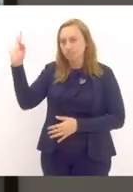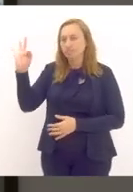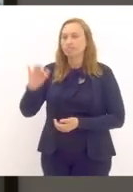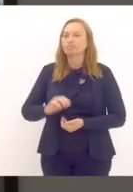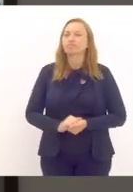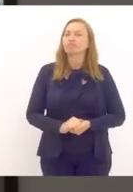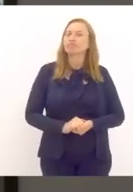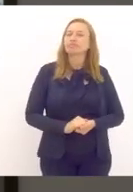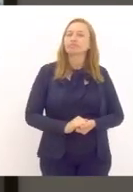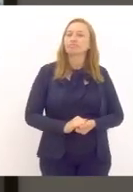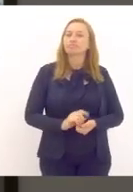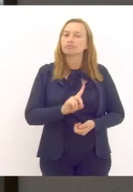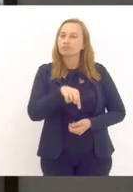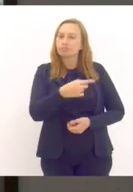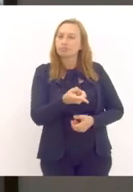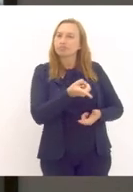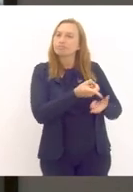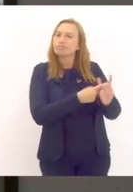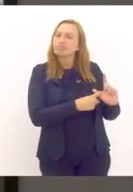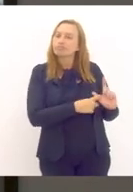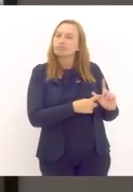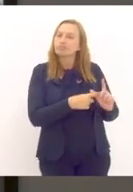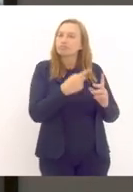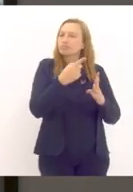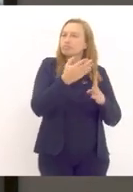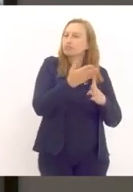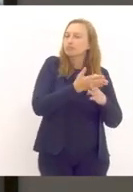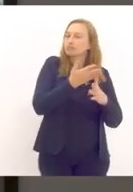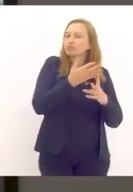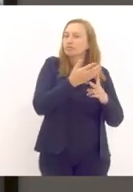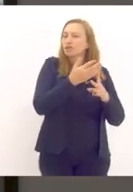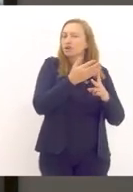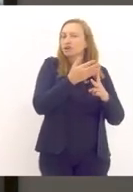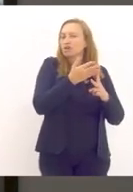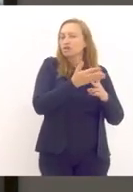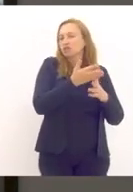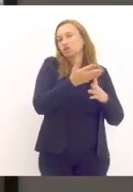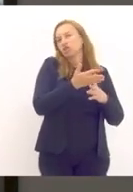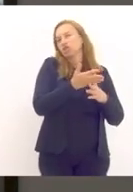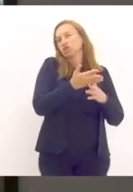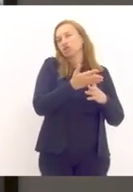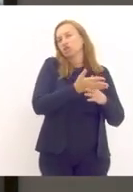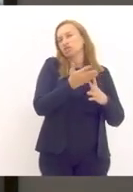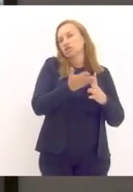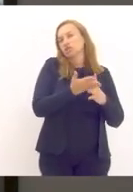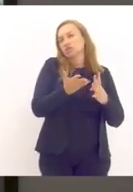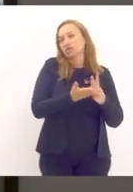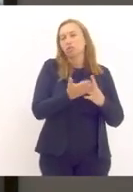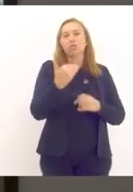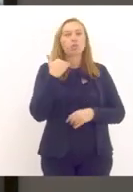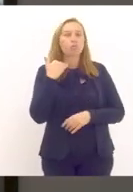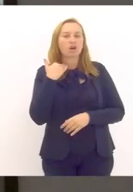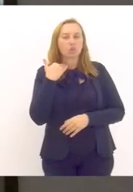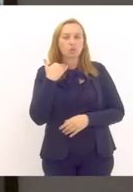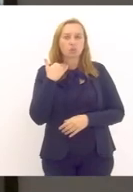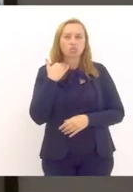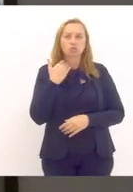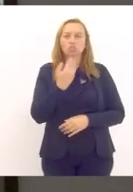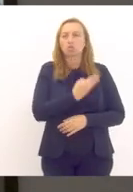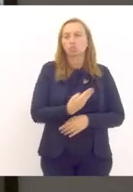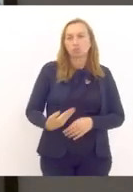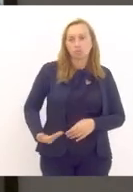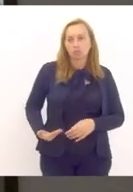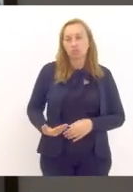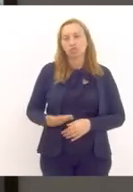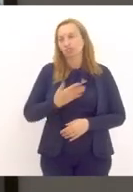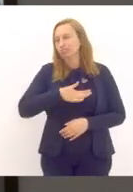O restante da dívida, tem uma divisão aqui entre bancos públicos e privados que eu pessoalmente não gosto. São bancos. Dívida com